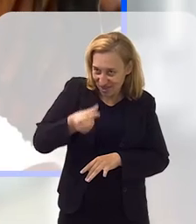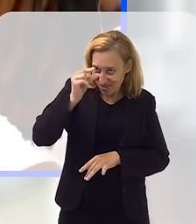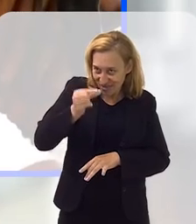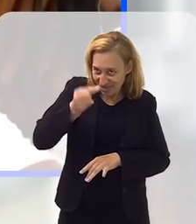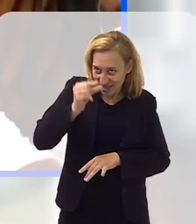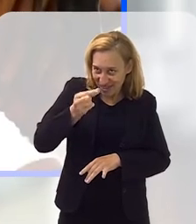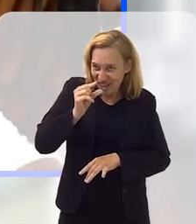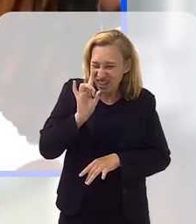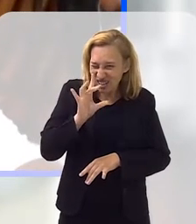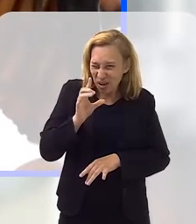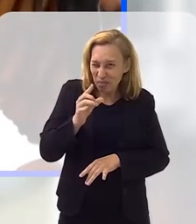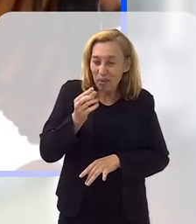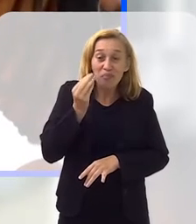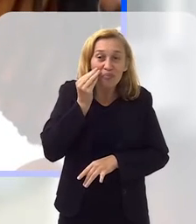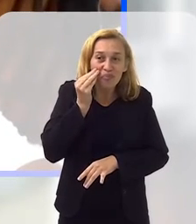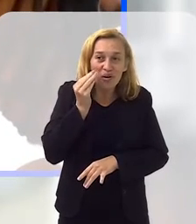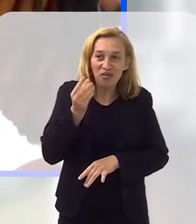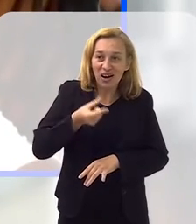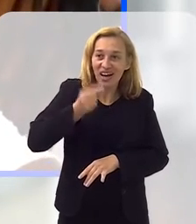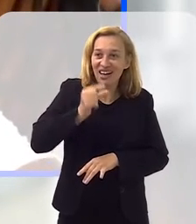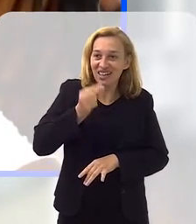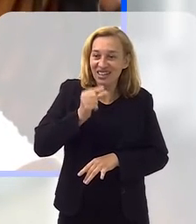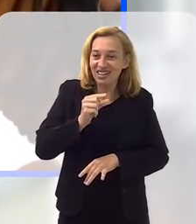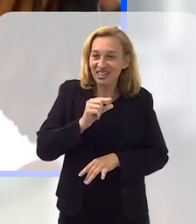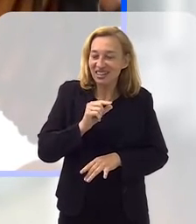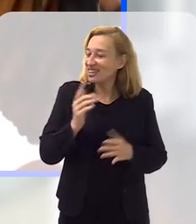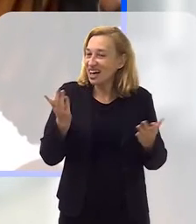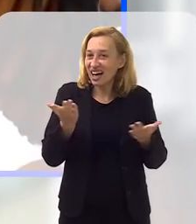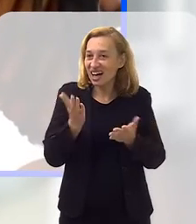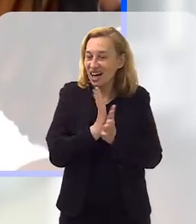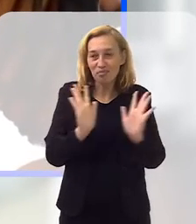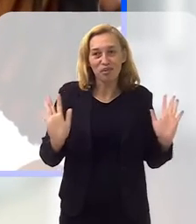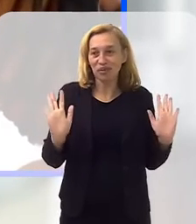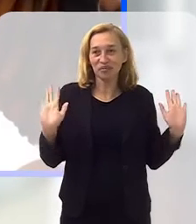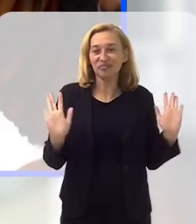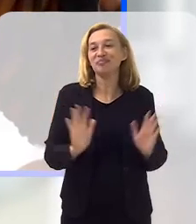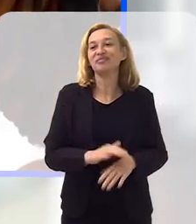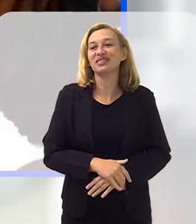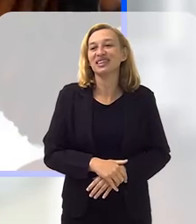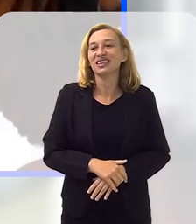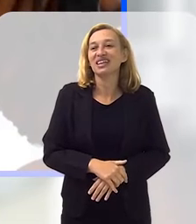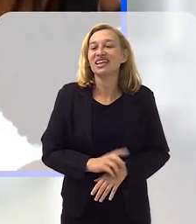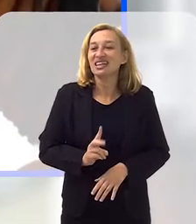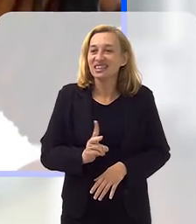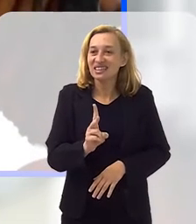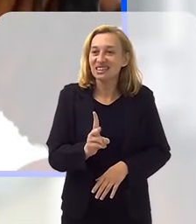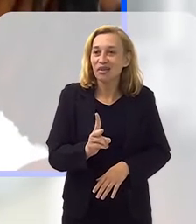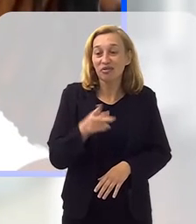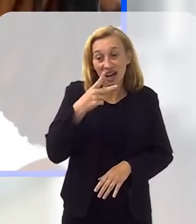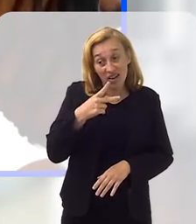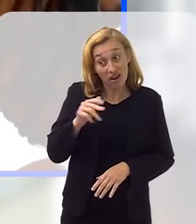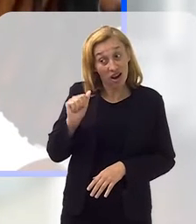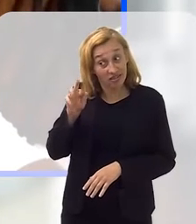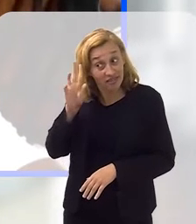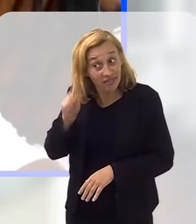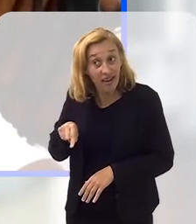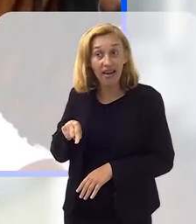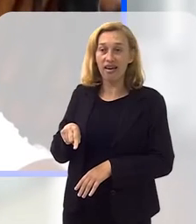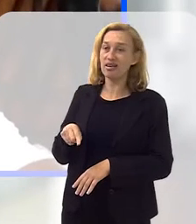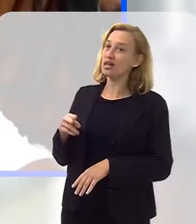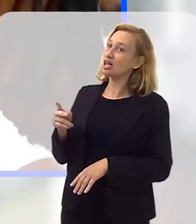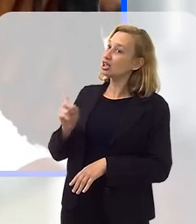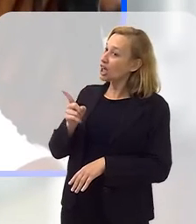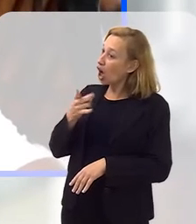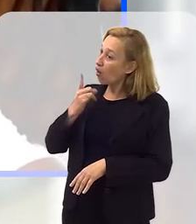para tomar só um copinho só, e aquilo dali já bastava para ela, entendeu? E ela sempre me orientava: André,